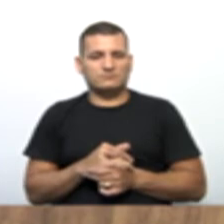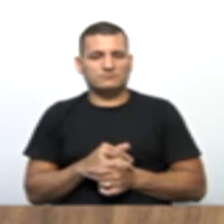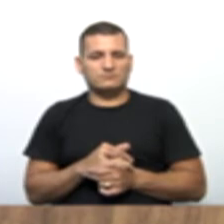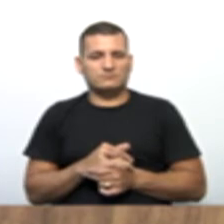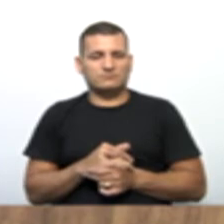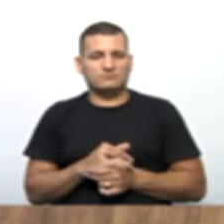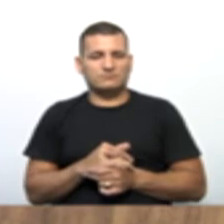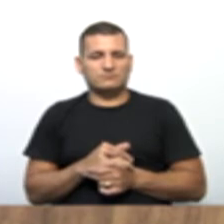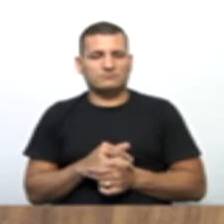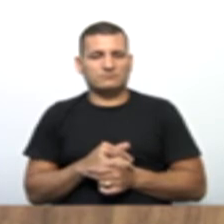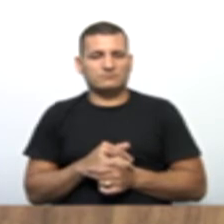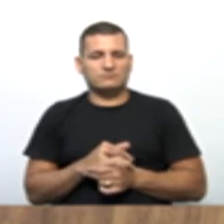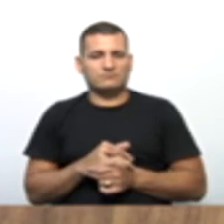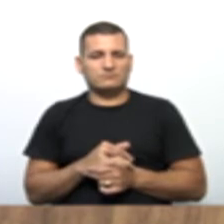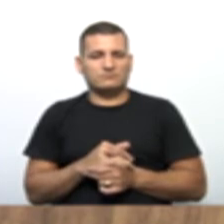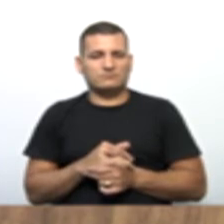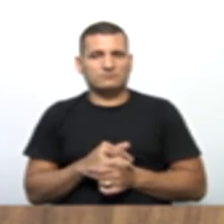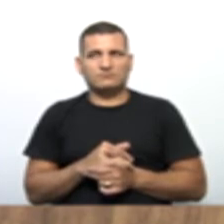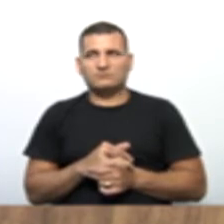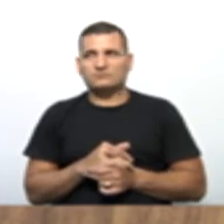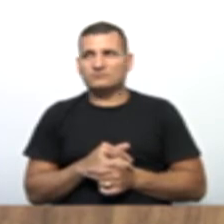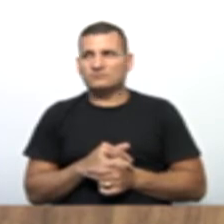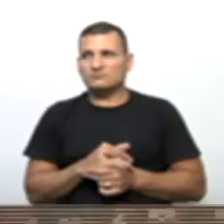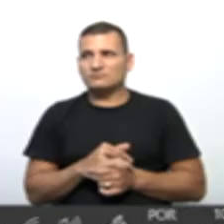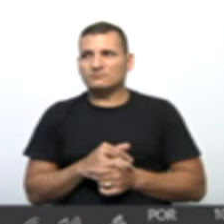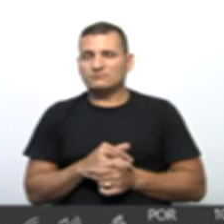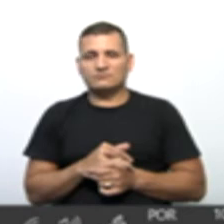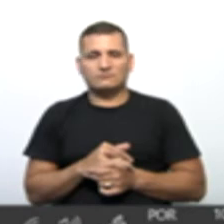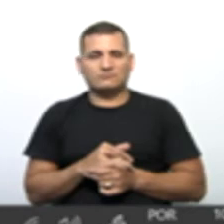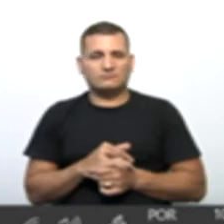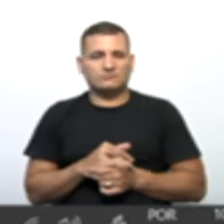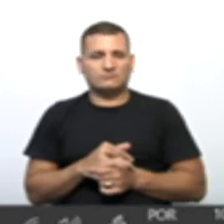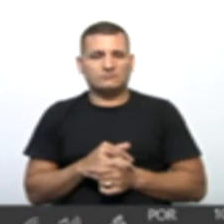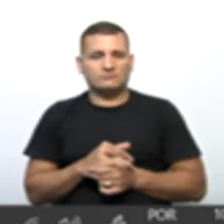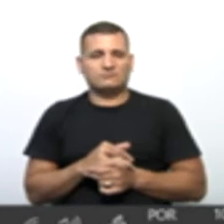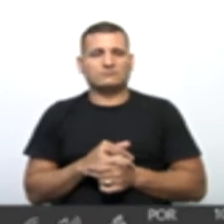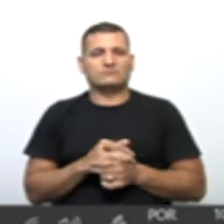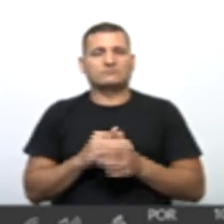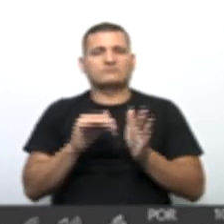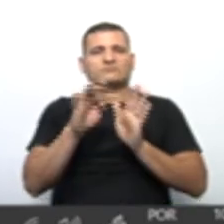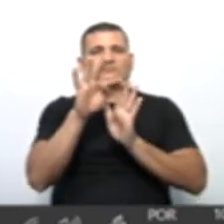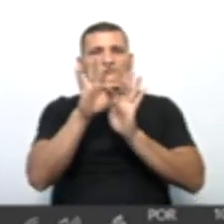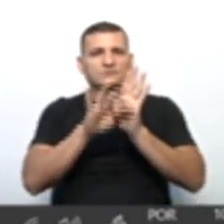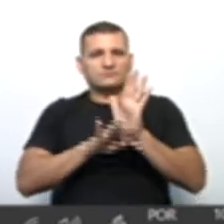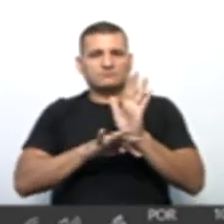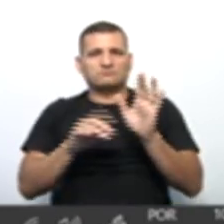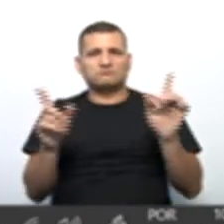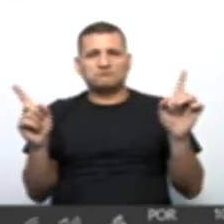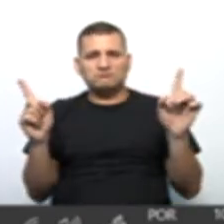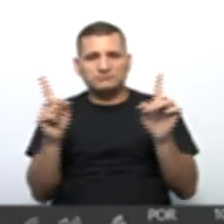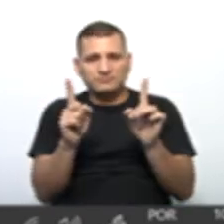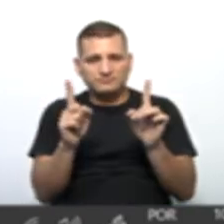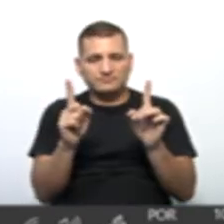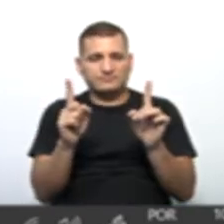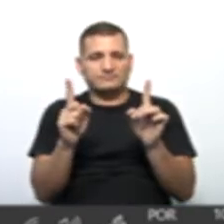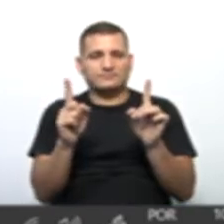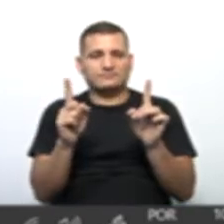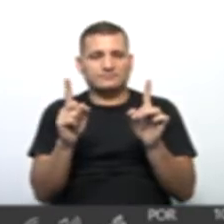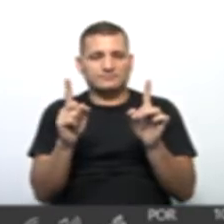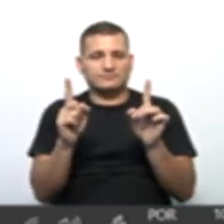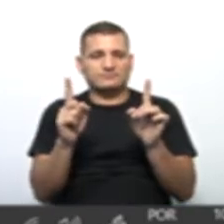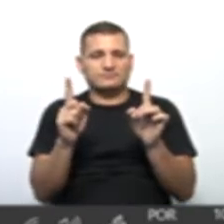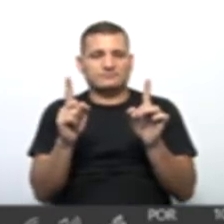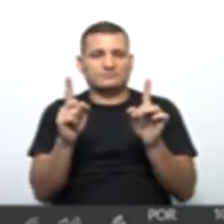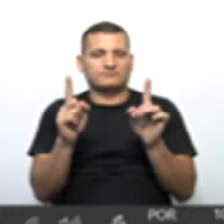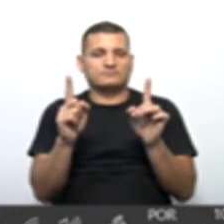aí é só a um texto contínuo esse texto curto né é bem que ele tem aqui o índice depois né tem